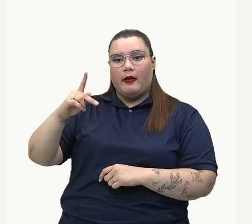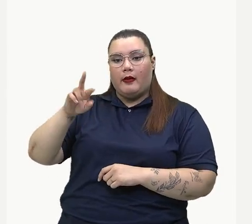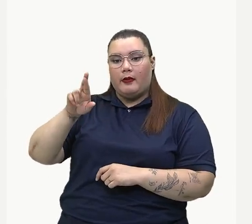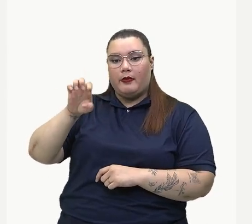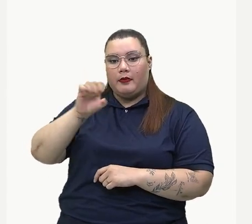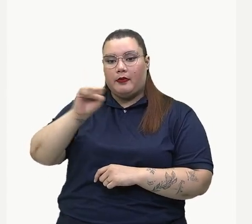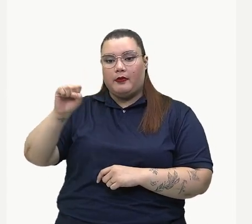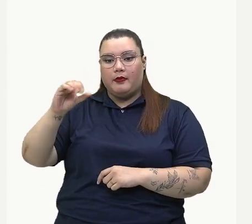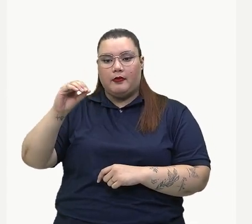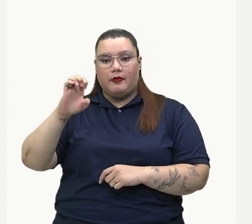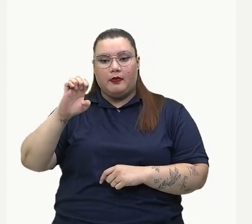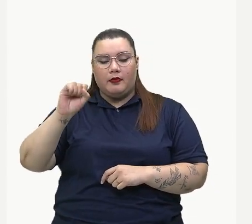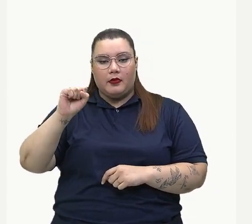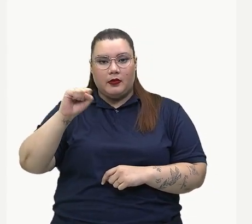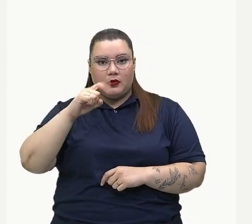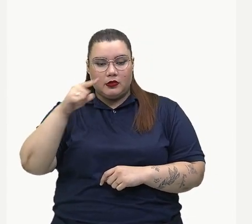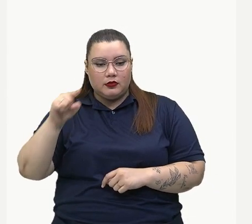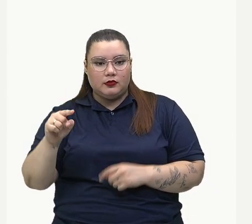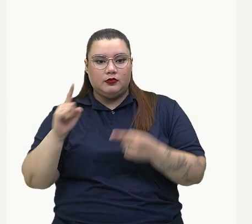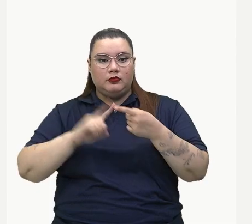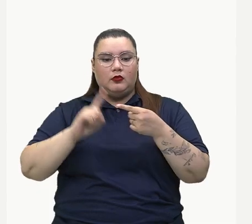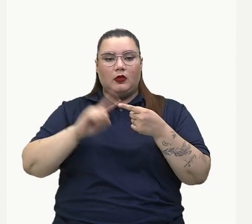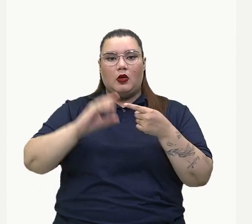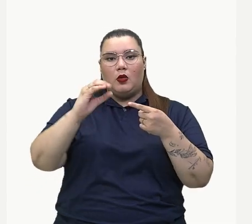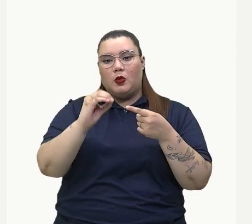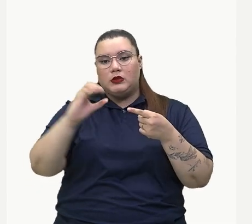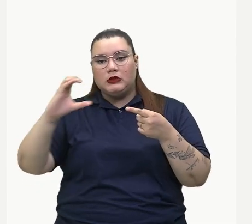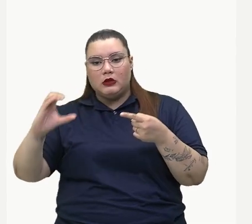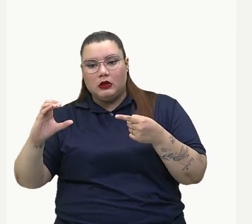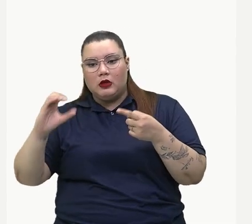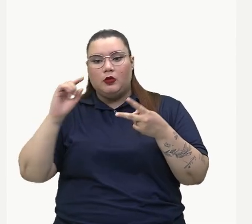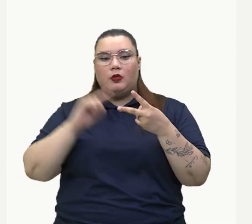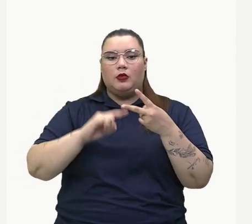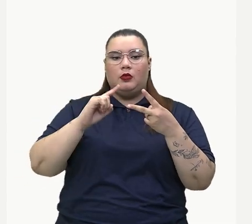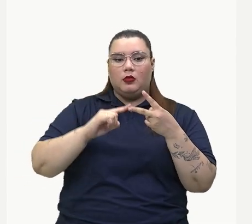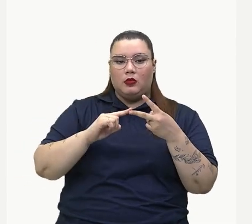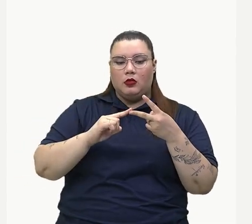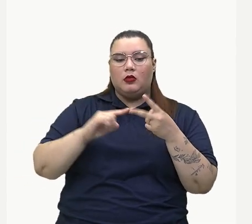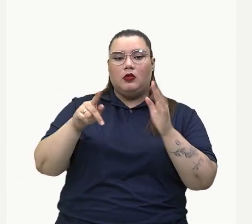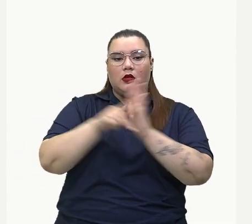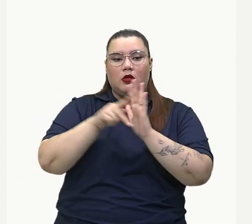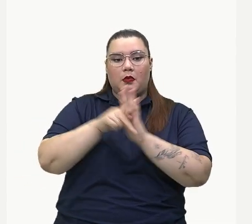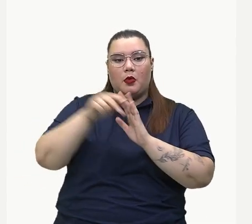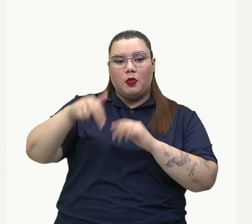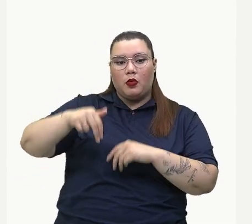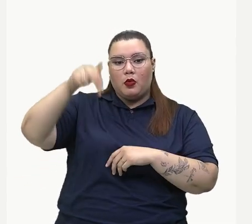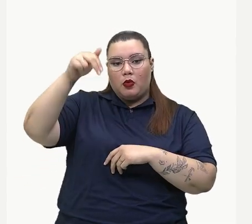A Amazônia a depressão da Amazônia Ocidental, a depressão marginal norte-amazônica e a depressão